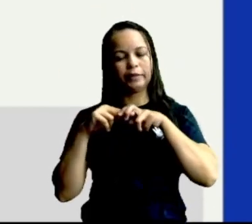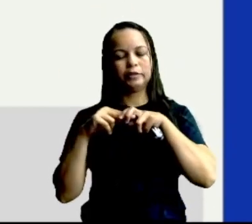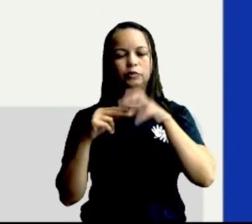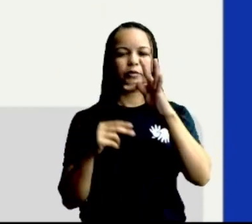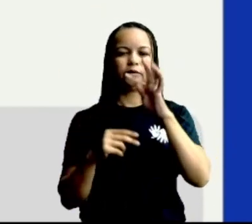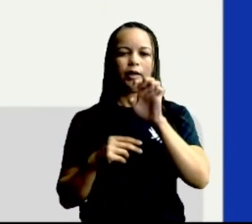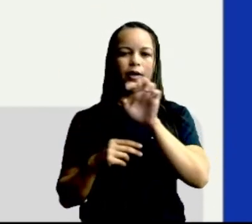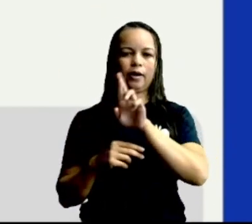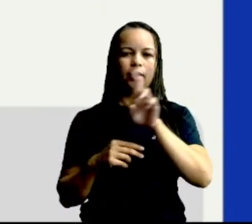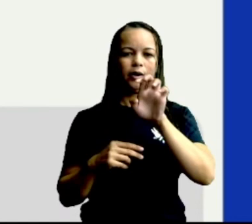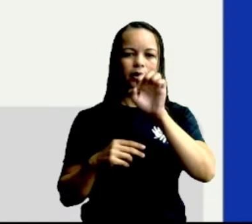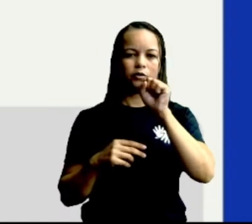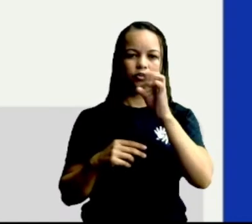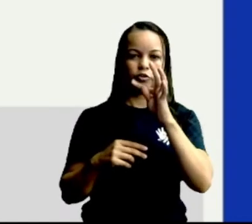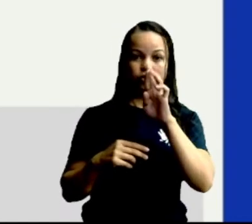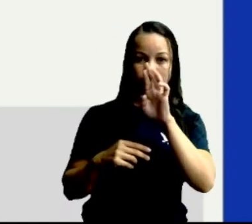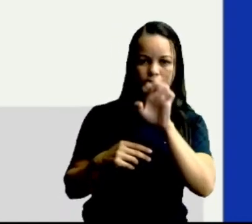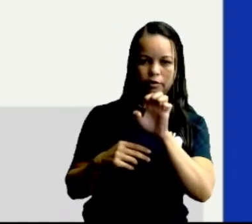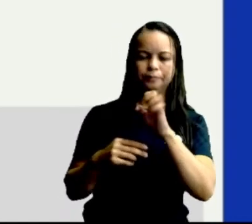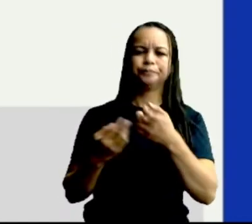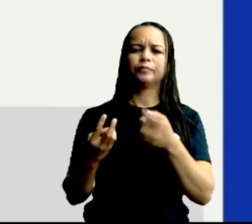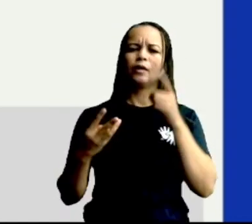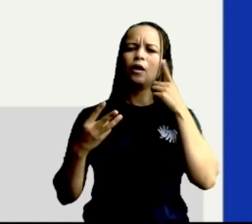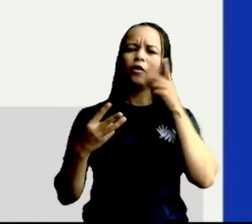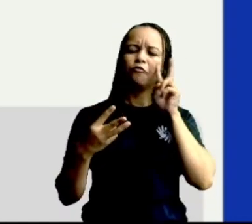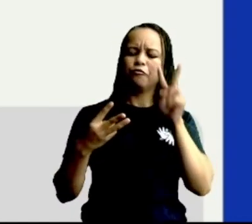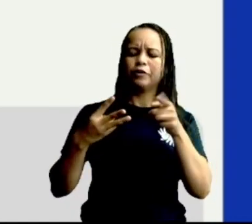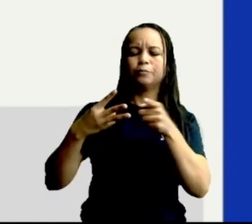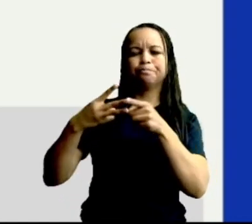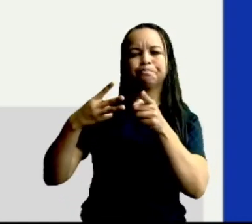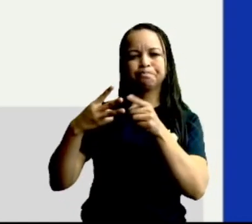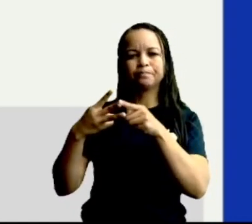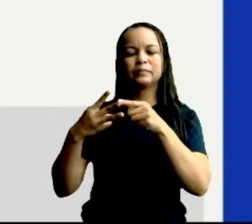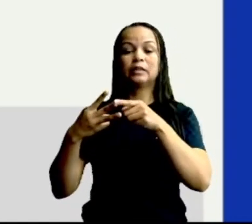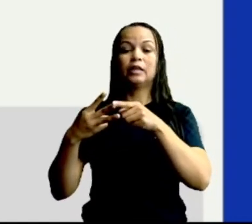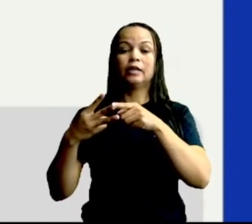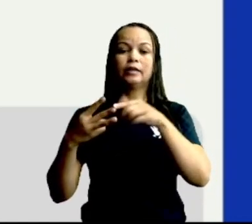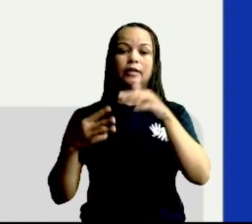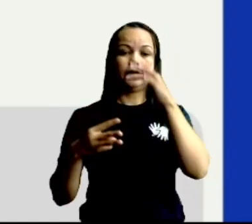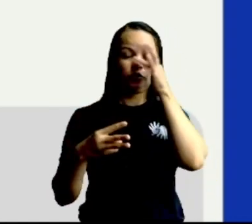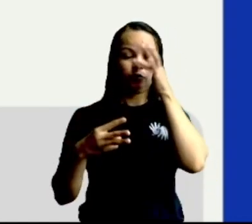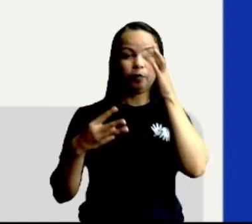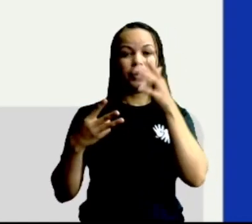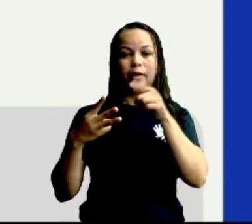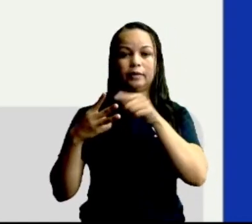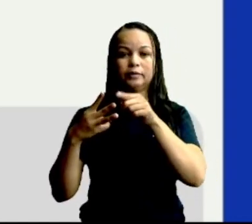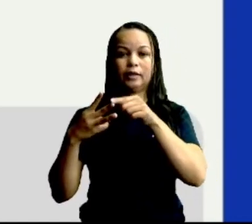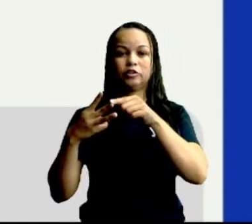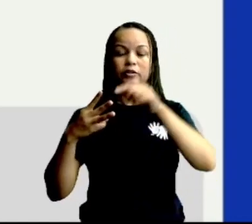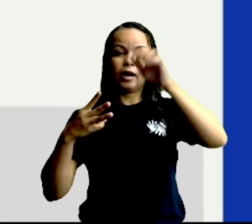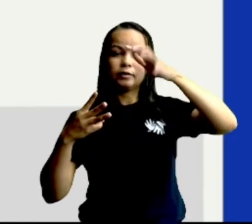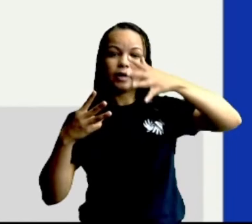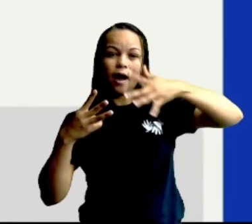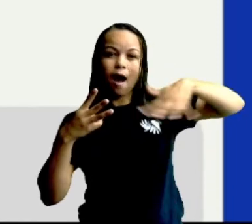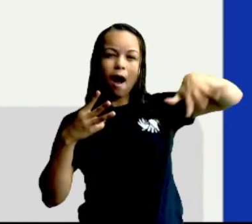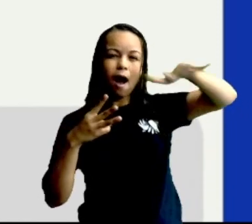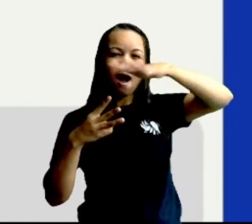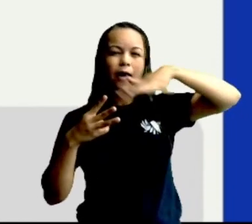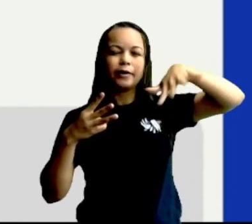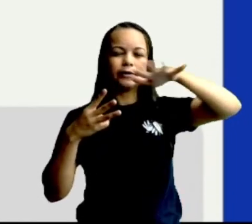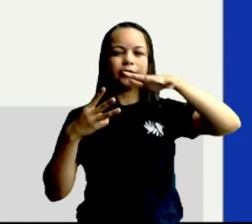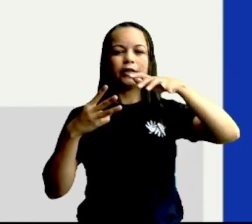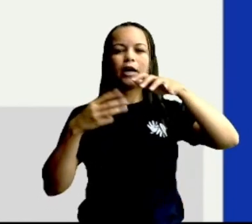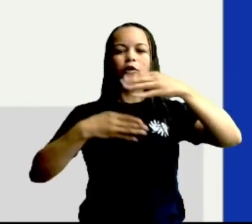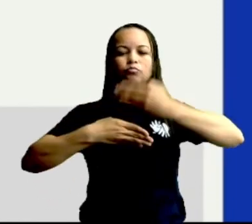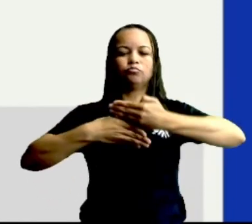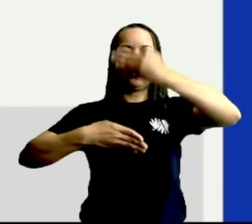de terrestre. A gente também viu que as aéreas, elas fixam suas raízes no tronco de outras plantas ou